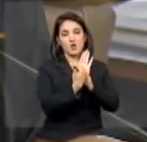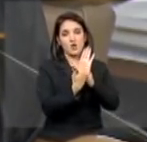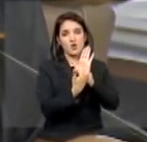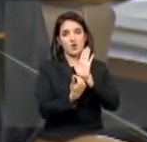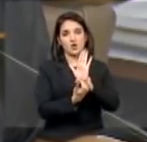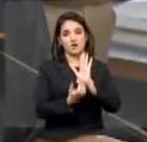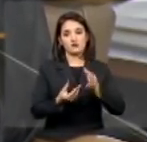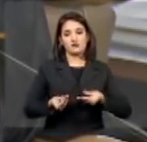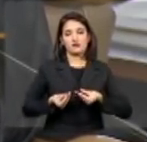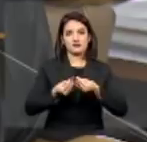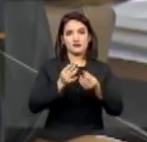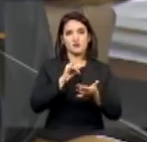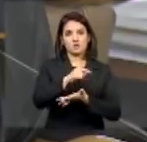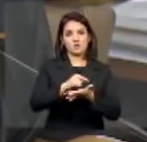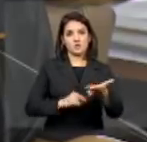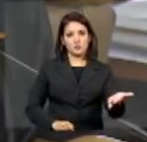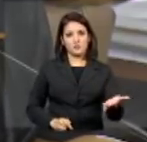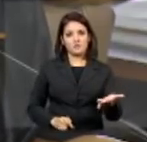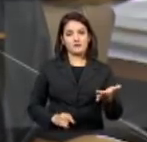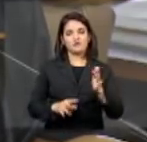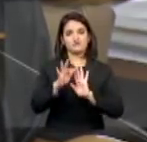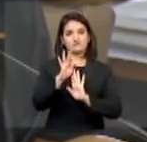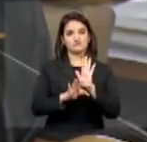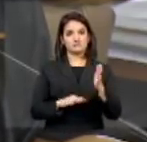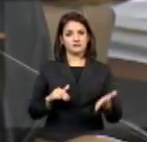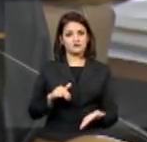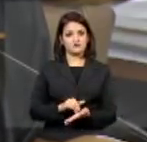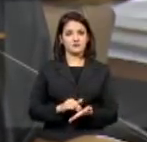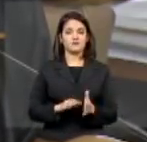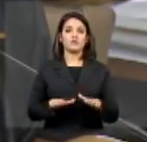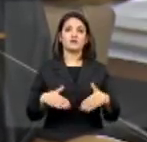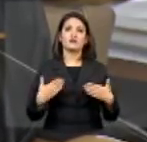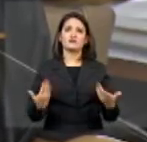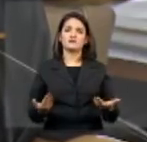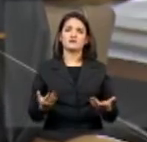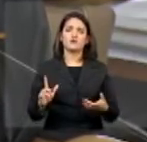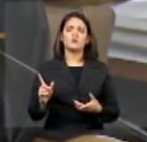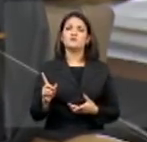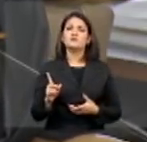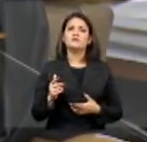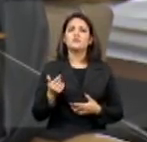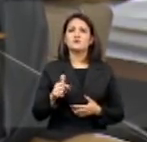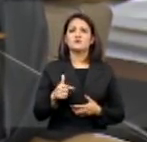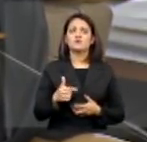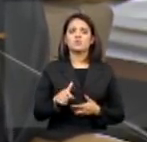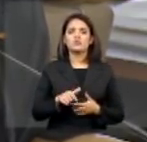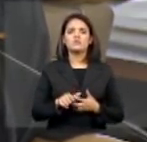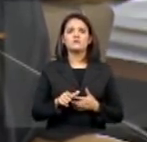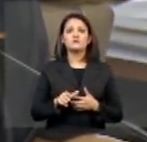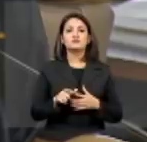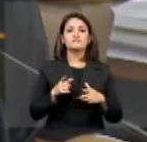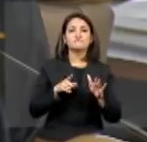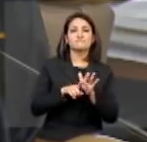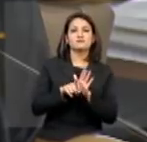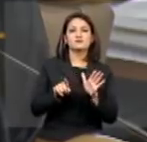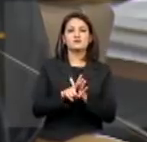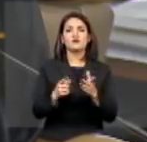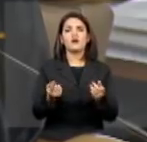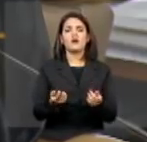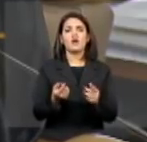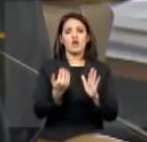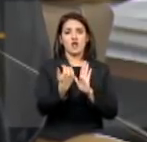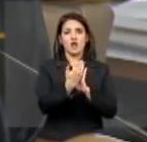logo em meu modo de ver não se questiona aqui eventual inversão da ordem